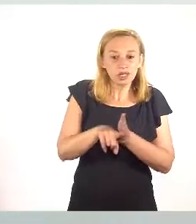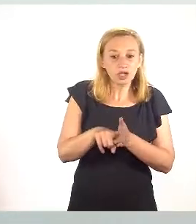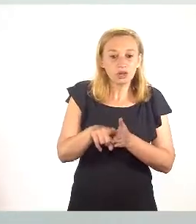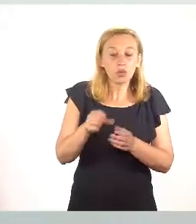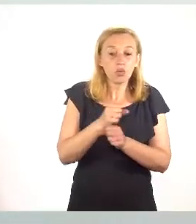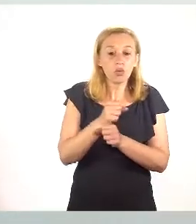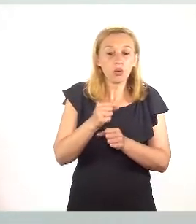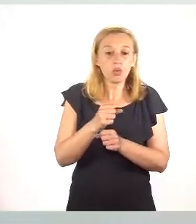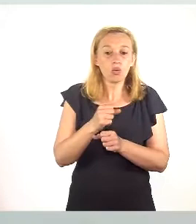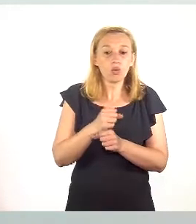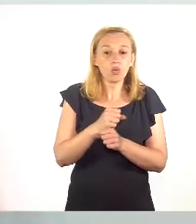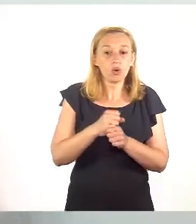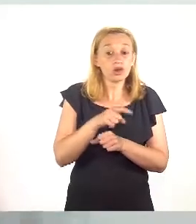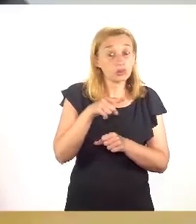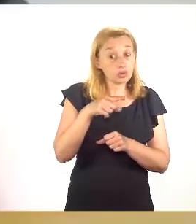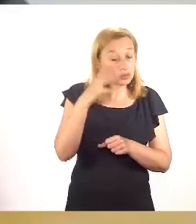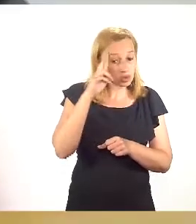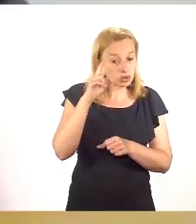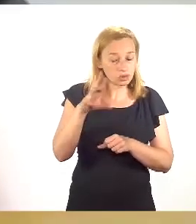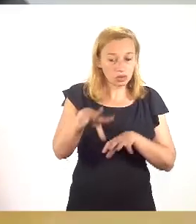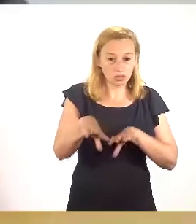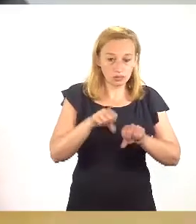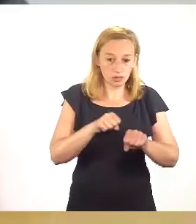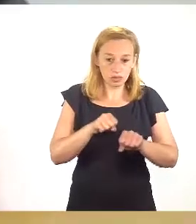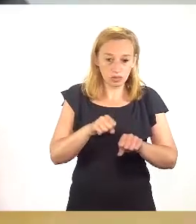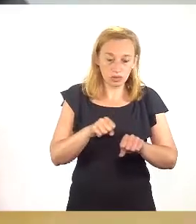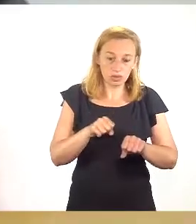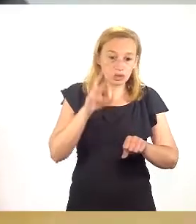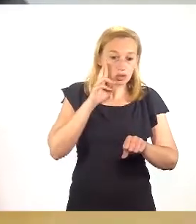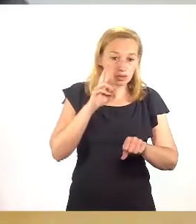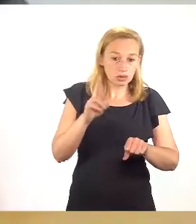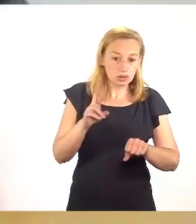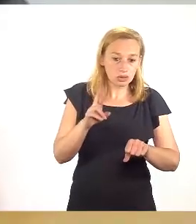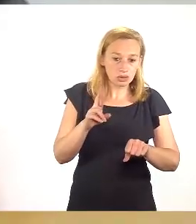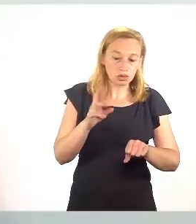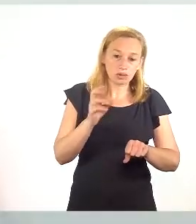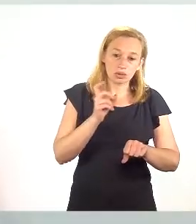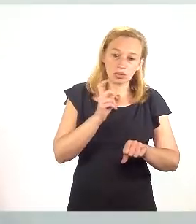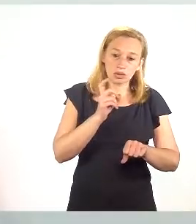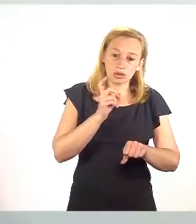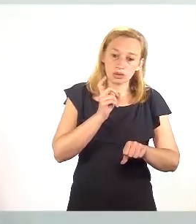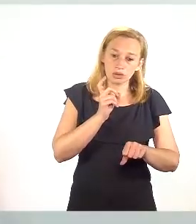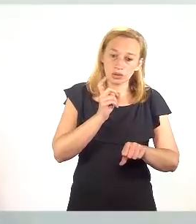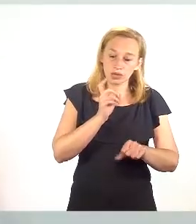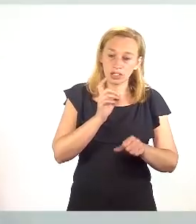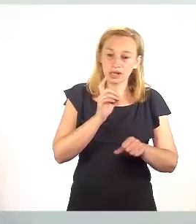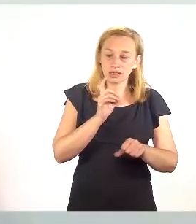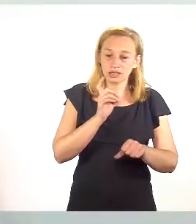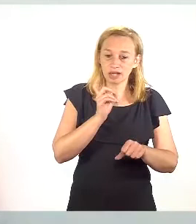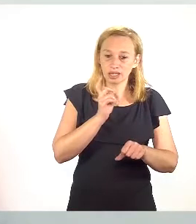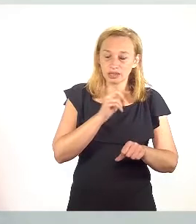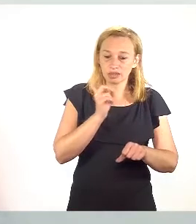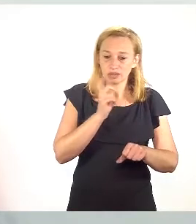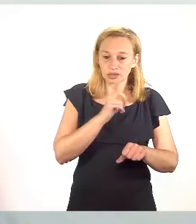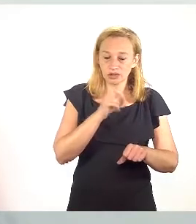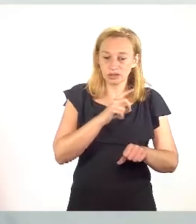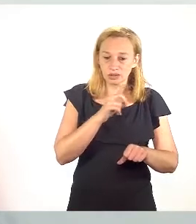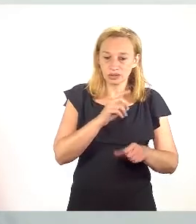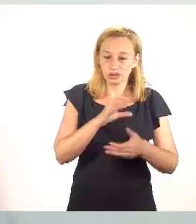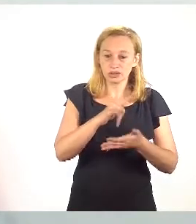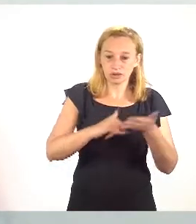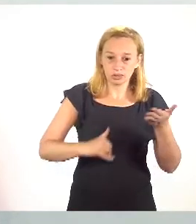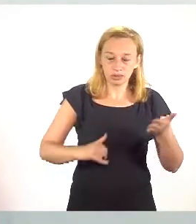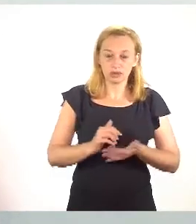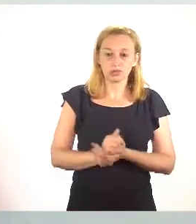formou, porque o senhor omitiu do currículo. Bom, então, vamos à sua experiência